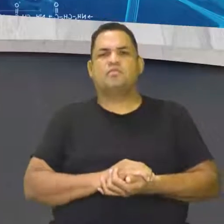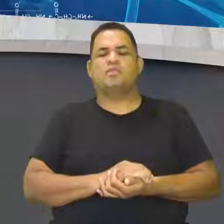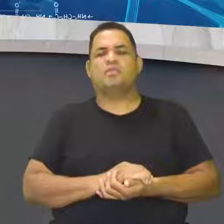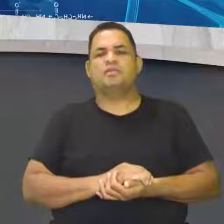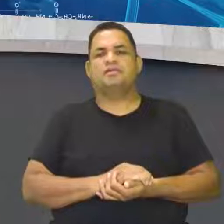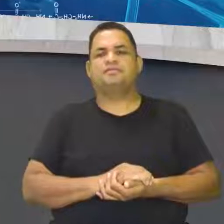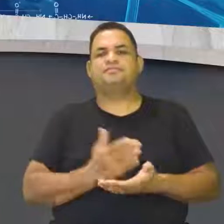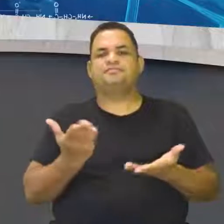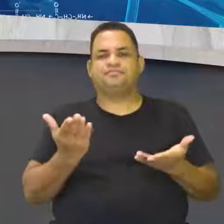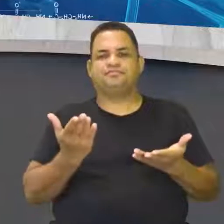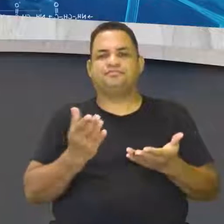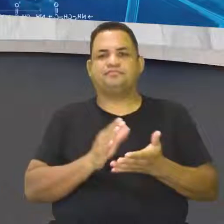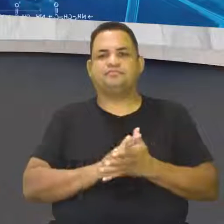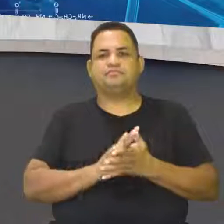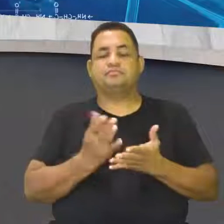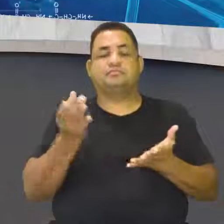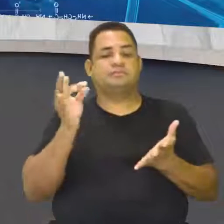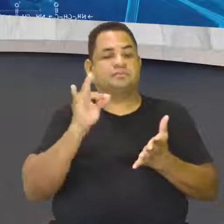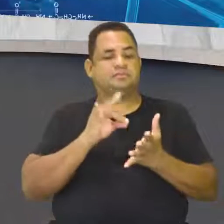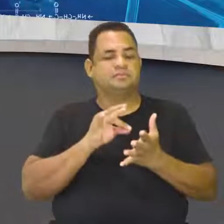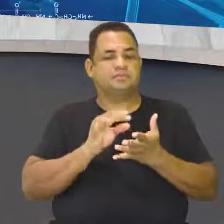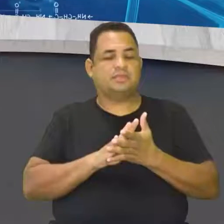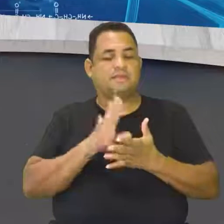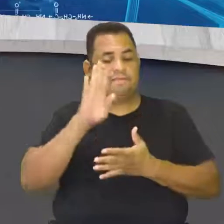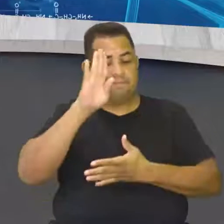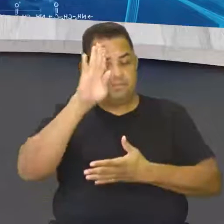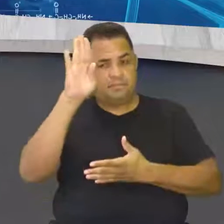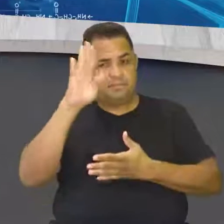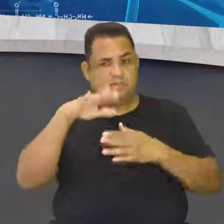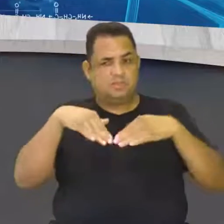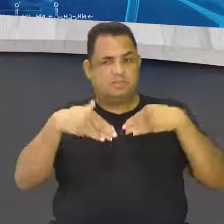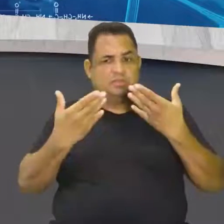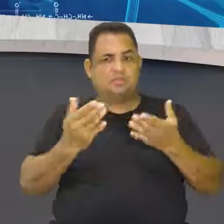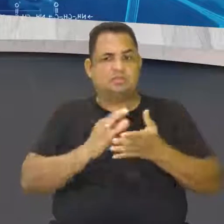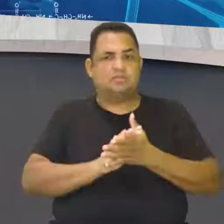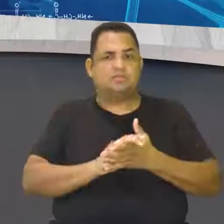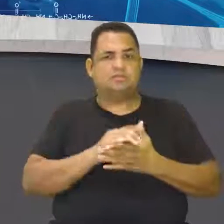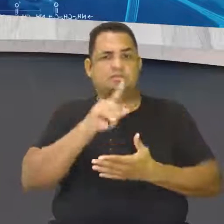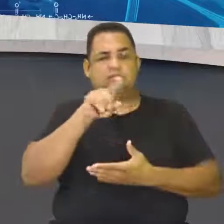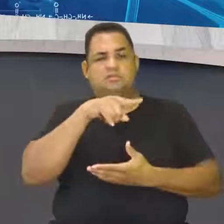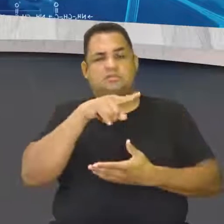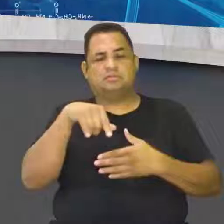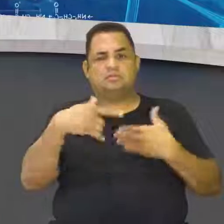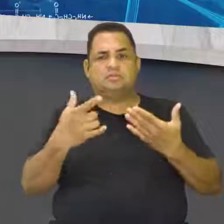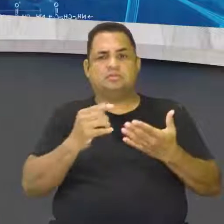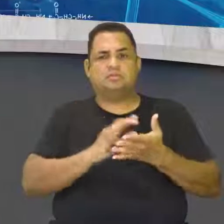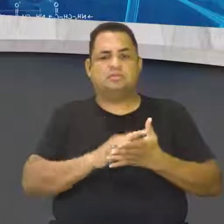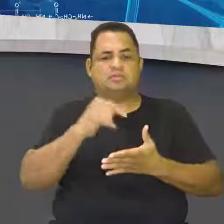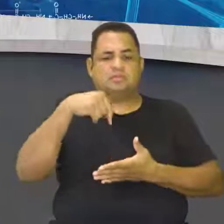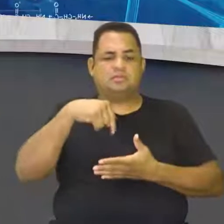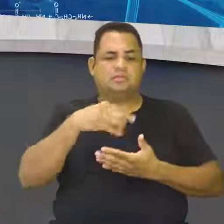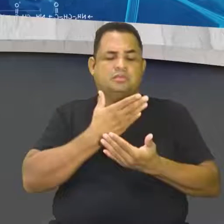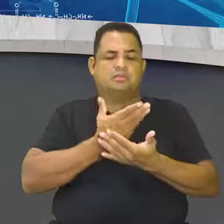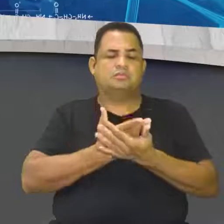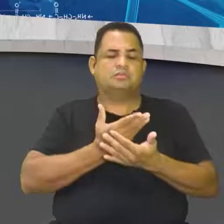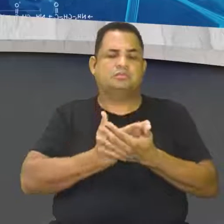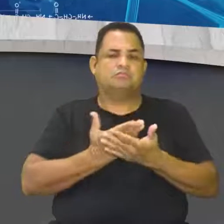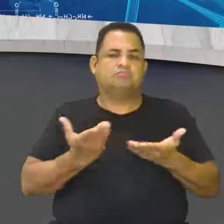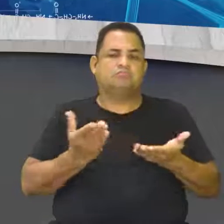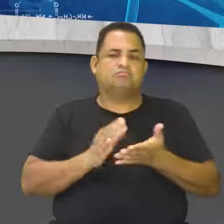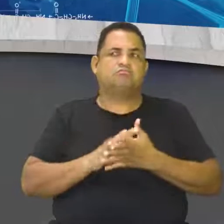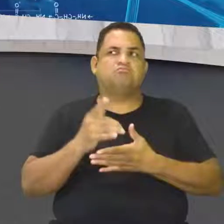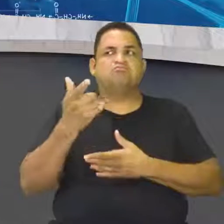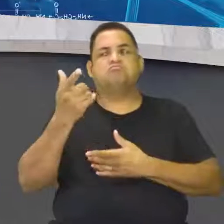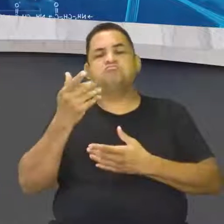é o fator principal quando você vai assinar, seja aqui na nossa aula, seja